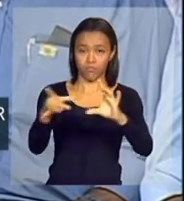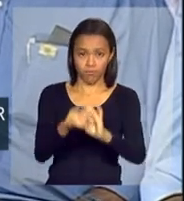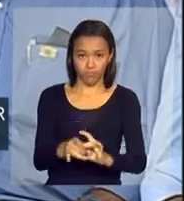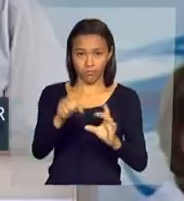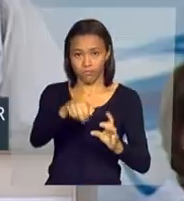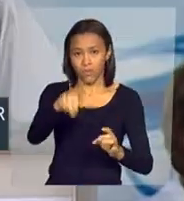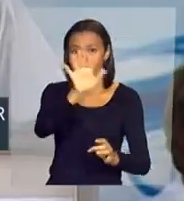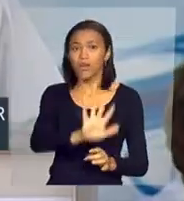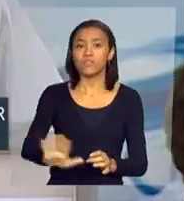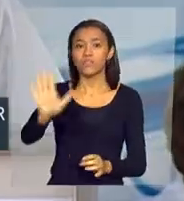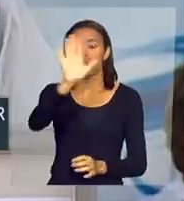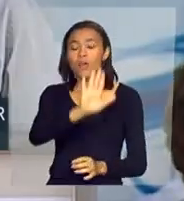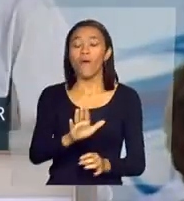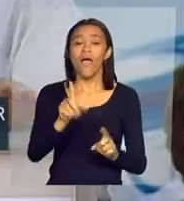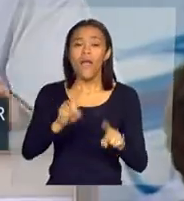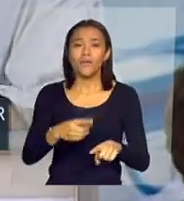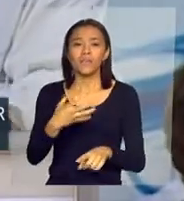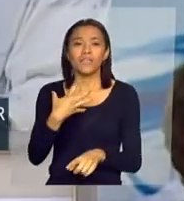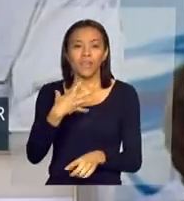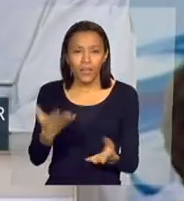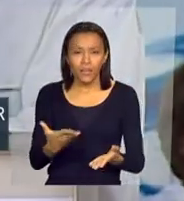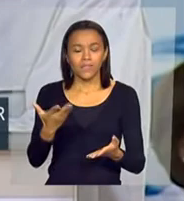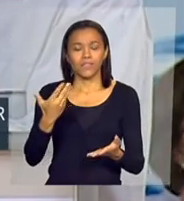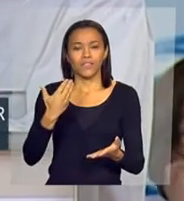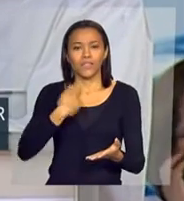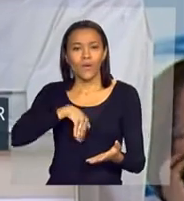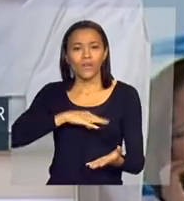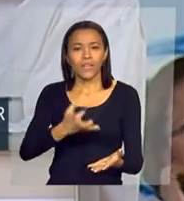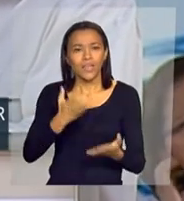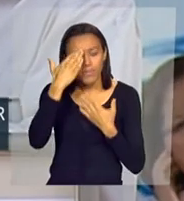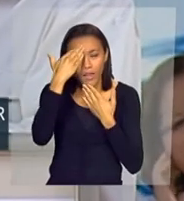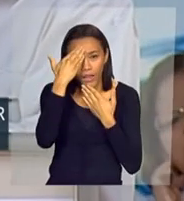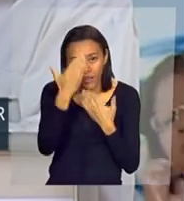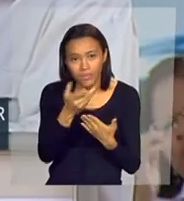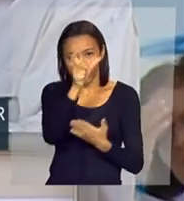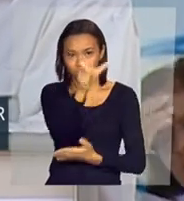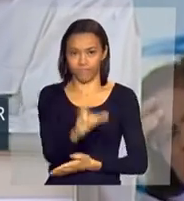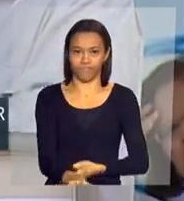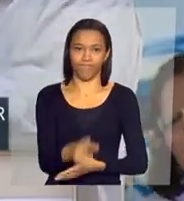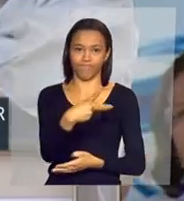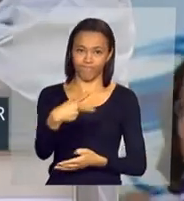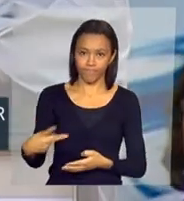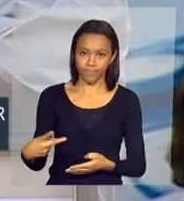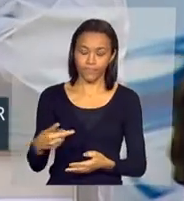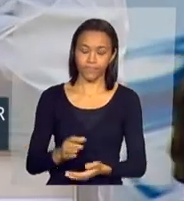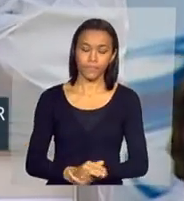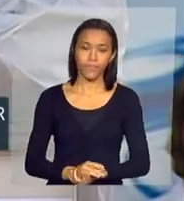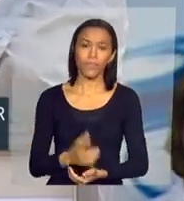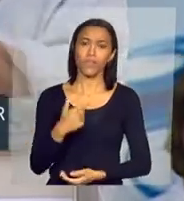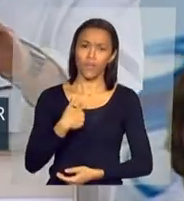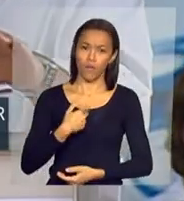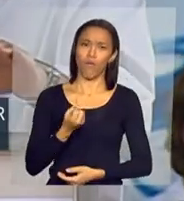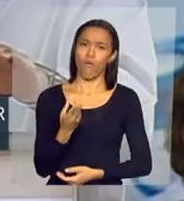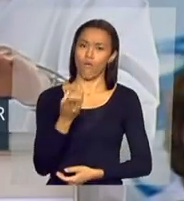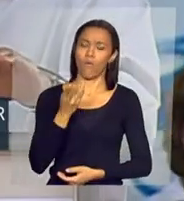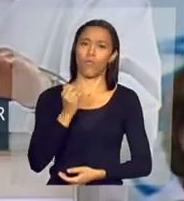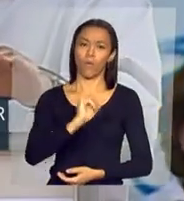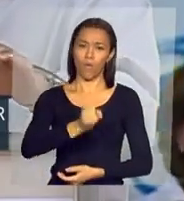com esse sentimento que nós queremos agradecer a Vossa Excelência. E eu vou contar